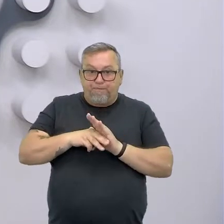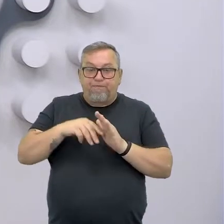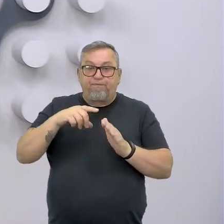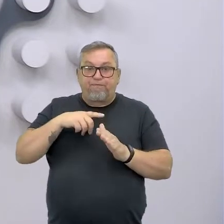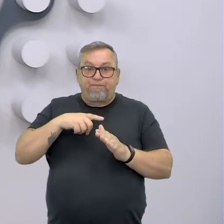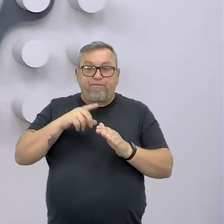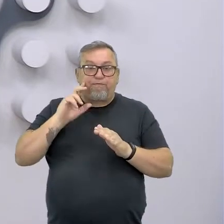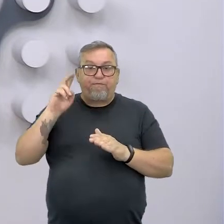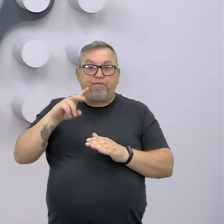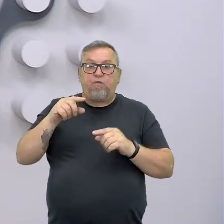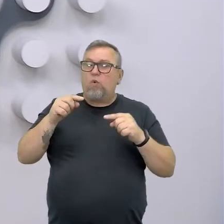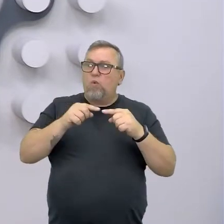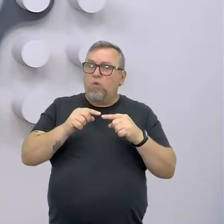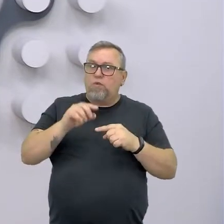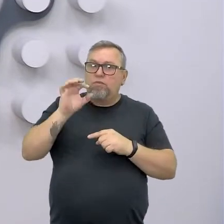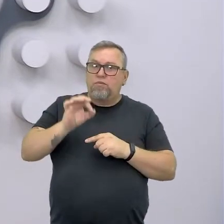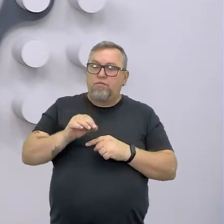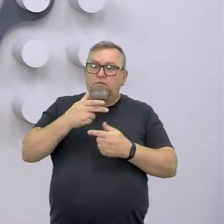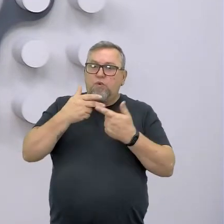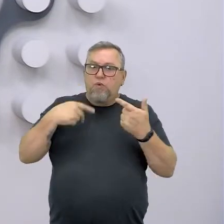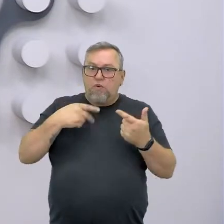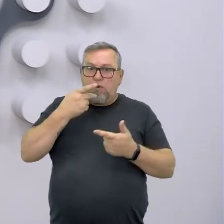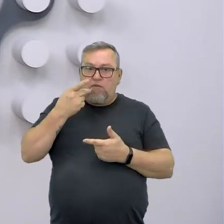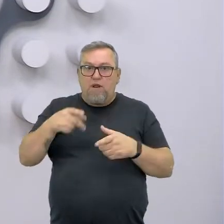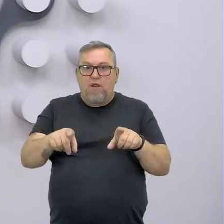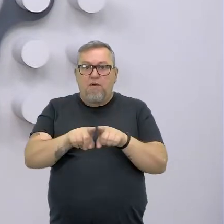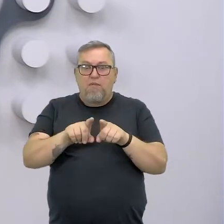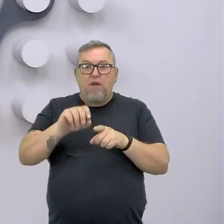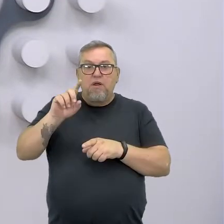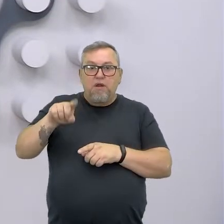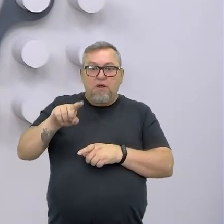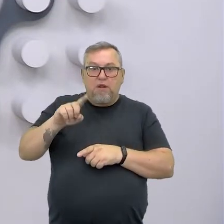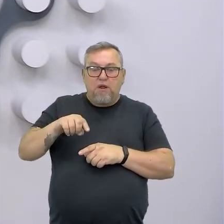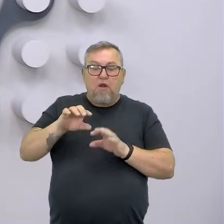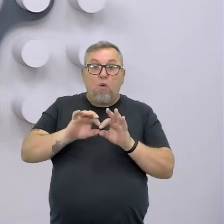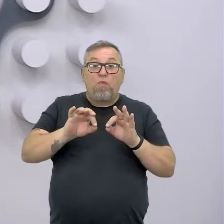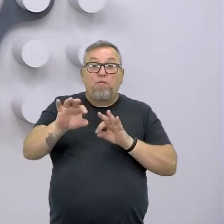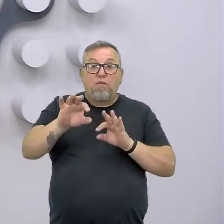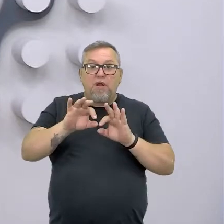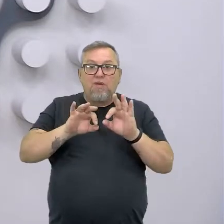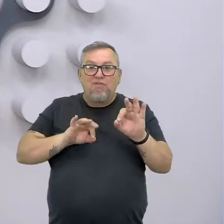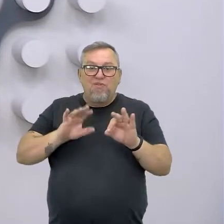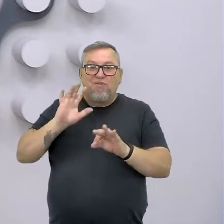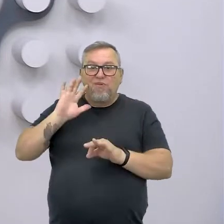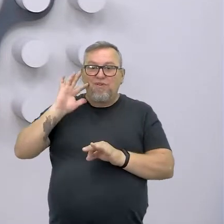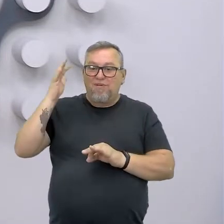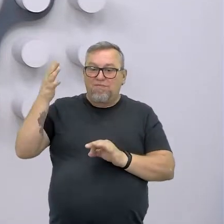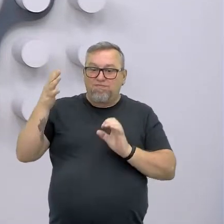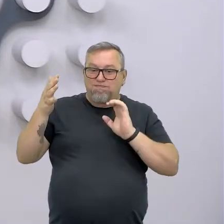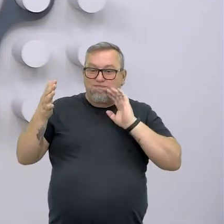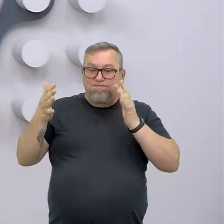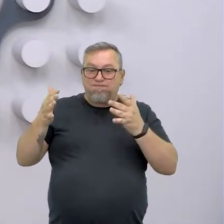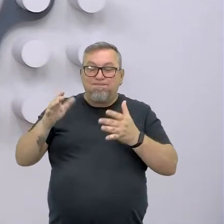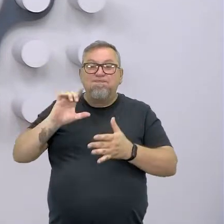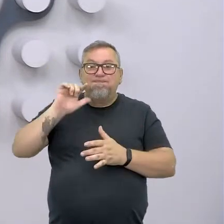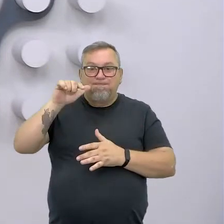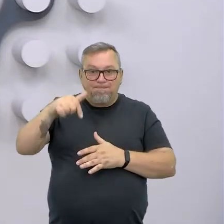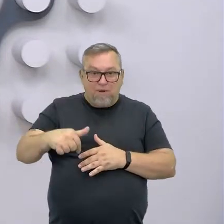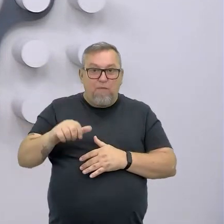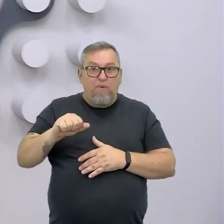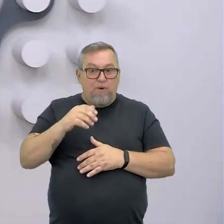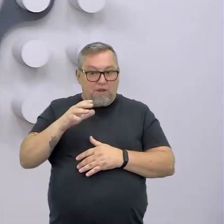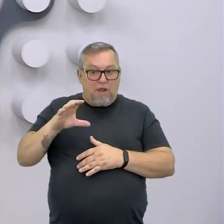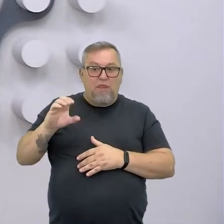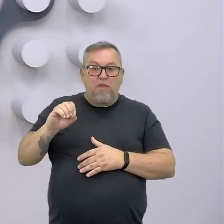tem a ver justamente com isso que eu acabei de falar, que é medir as consequências, né? Que é justamente essa